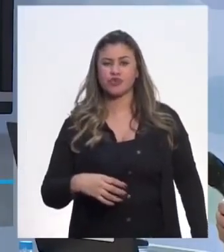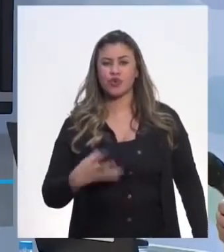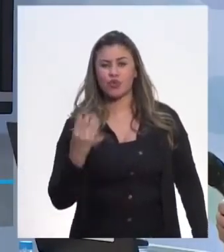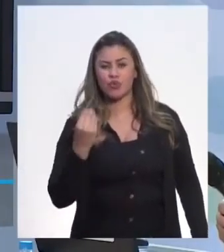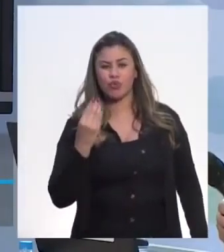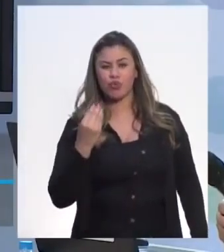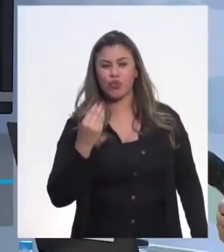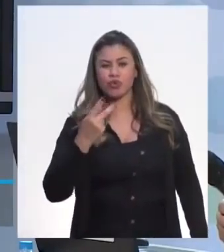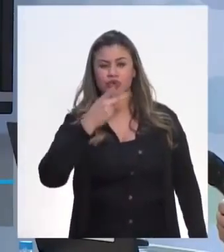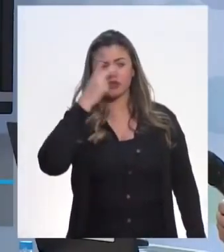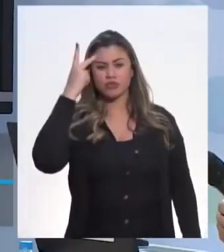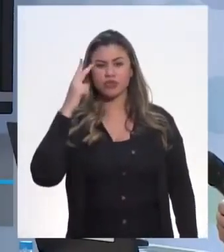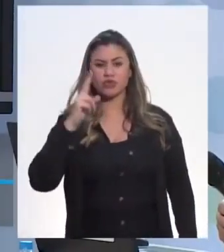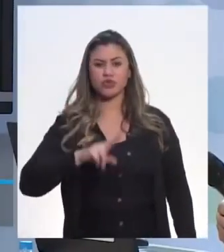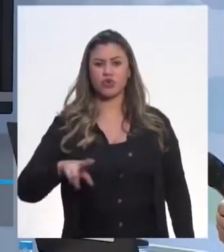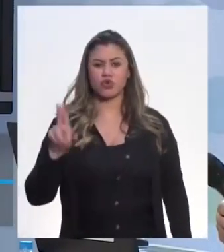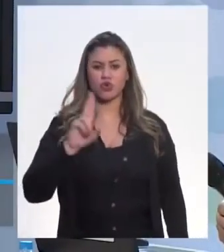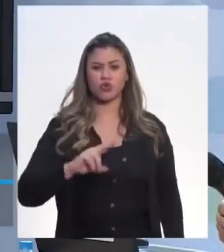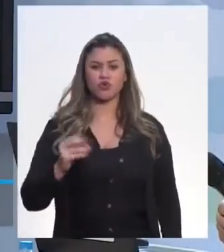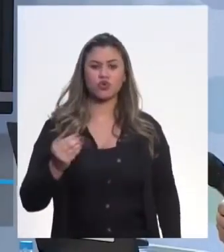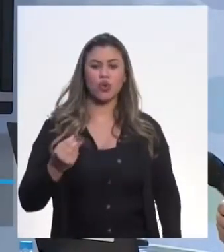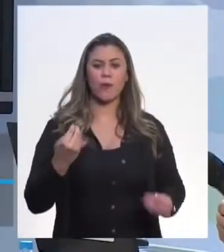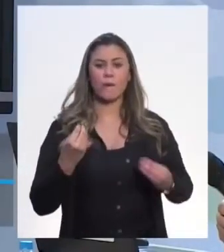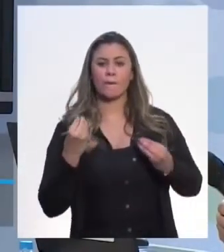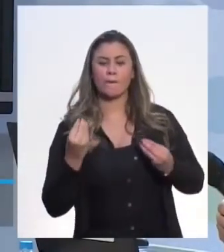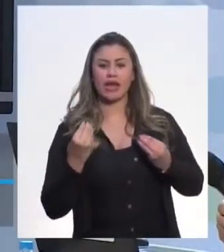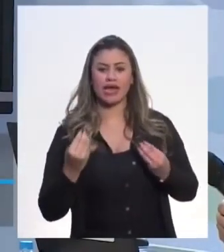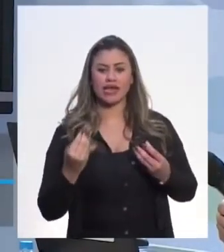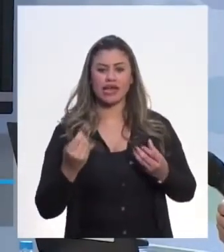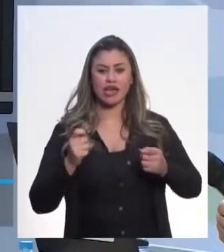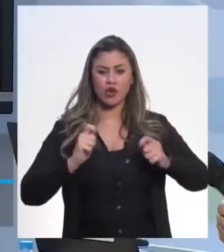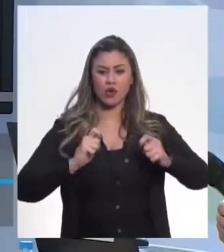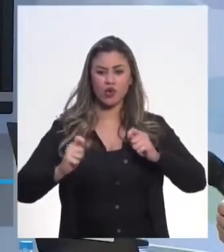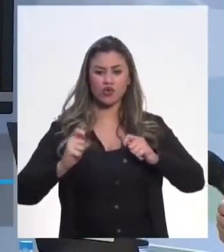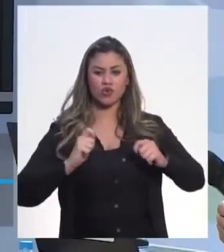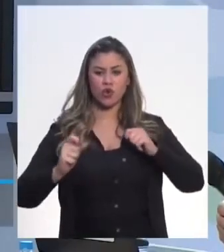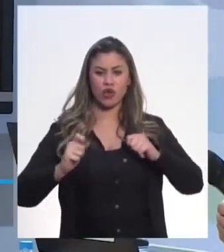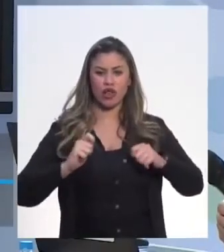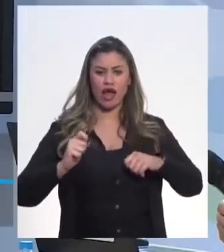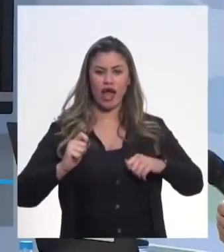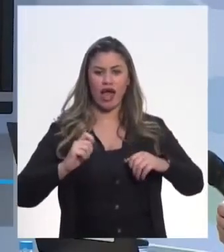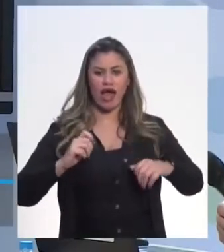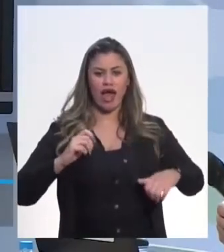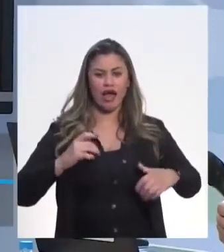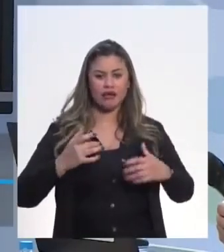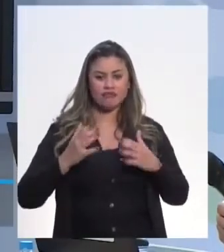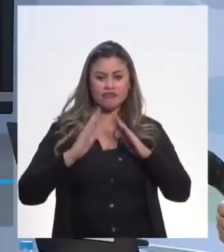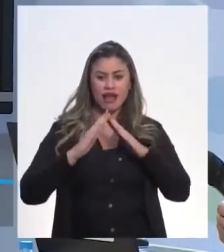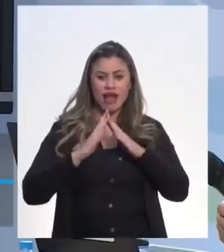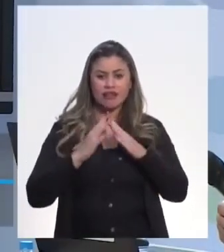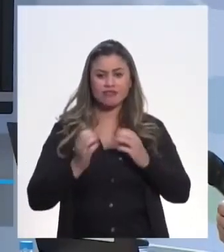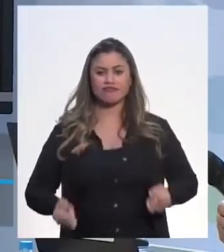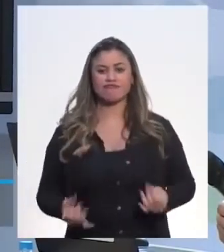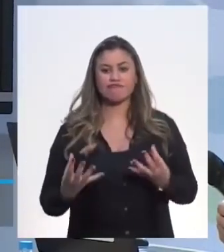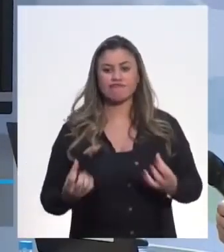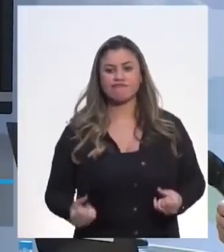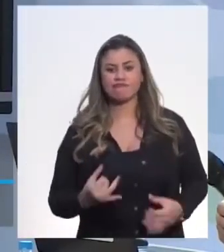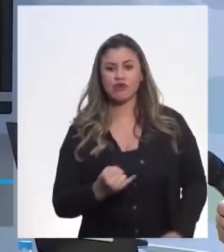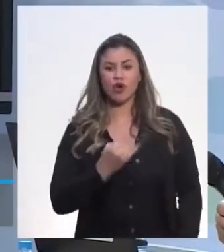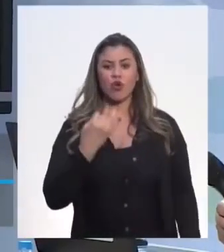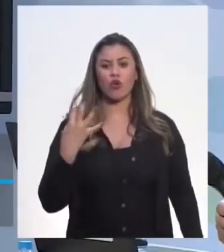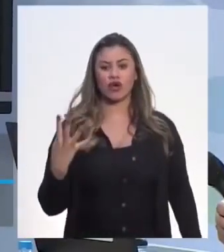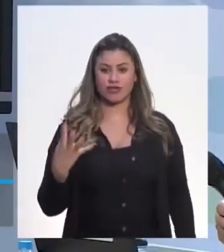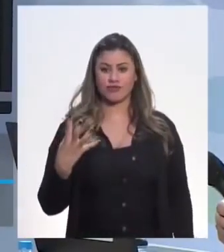eletrônica para poder fazer exatamente o controle dos gastos da casa no mês se